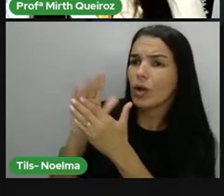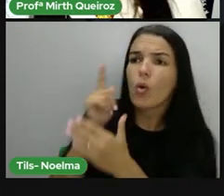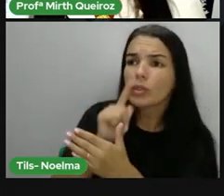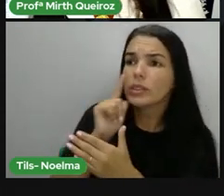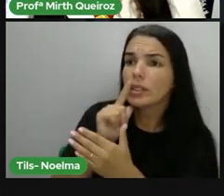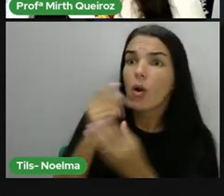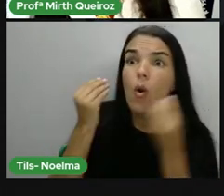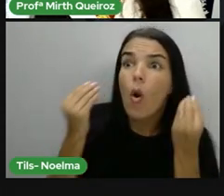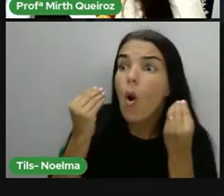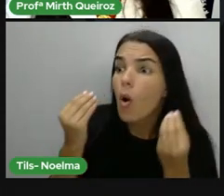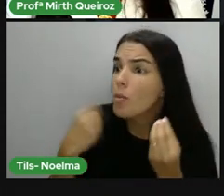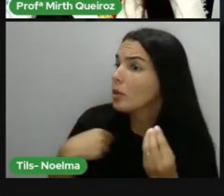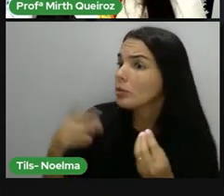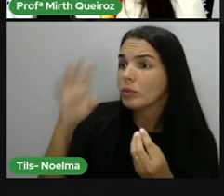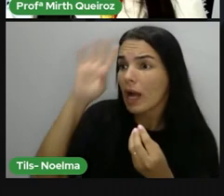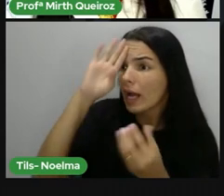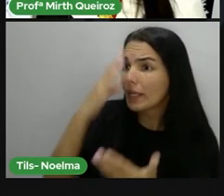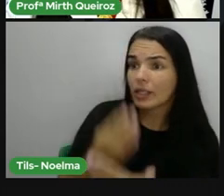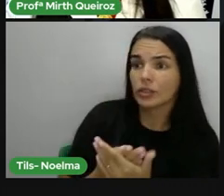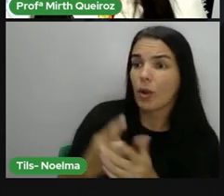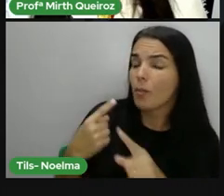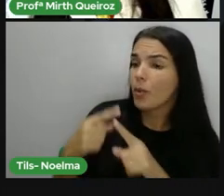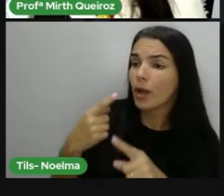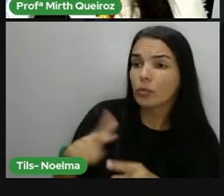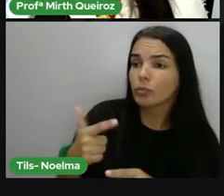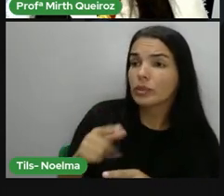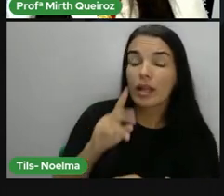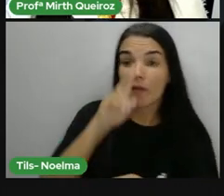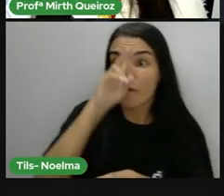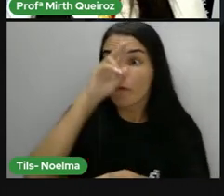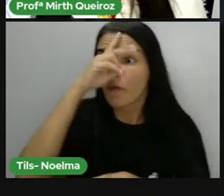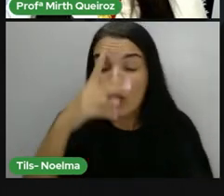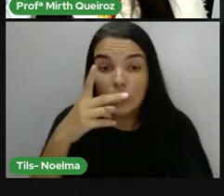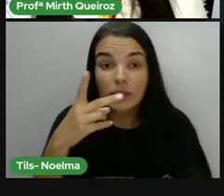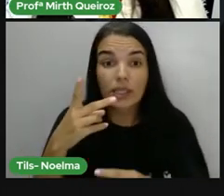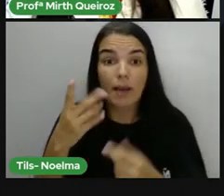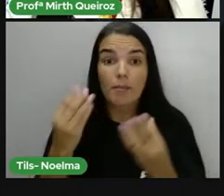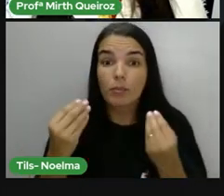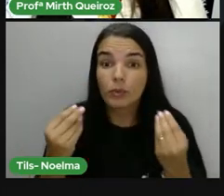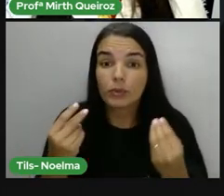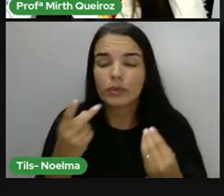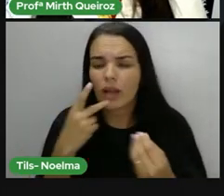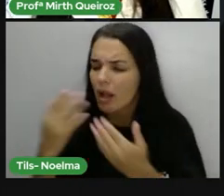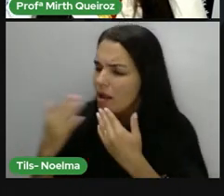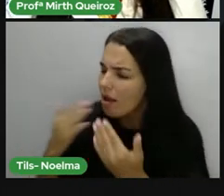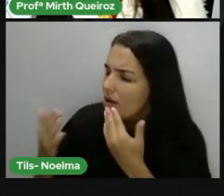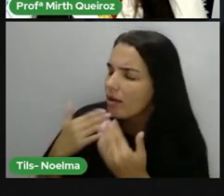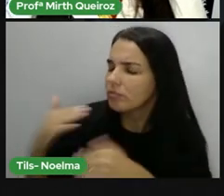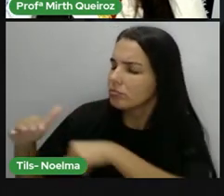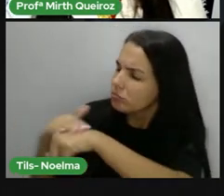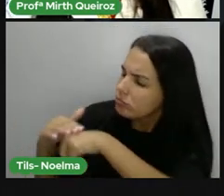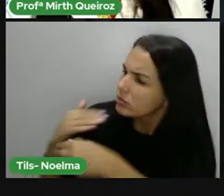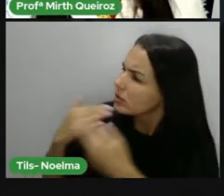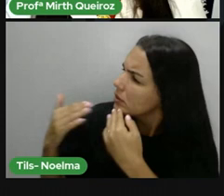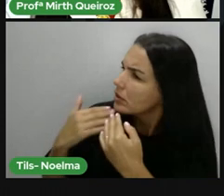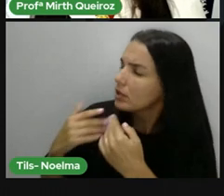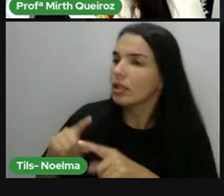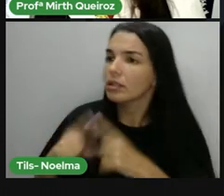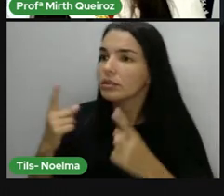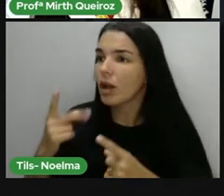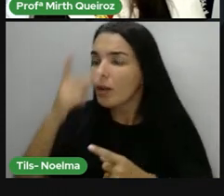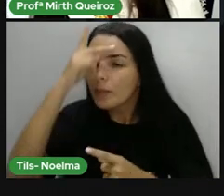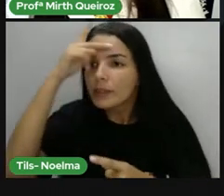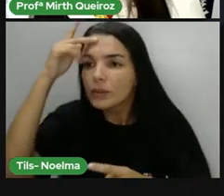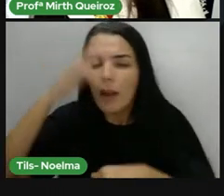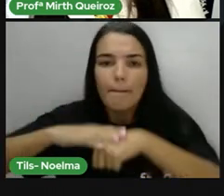É impossível, não tem força suficiente. Como pôde fazê-lo? Comentaram entre eles. O ancião, que